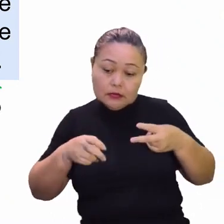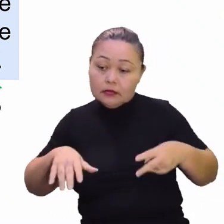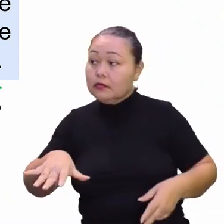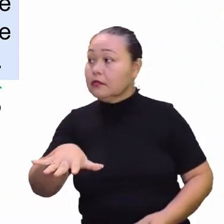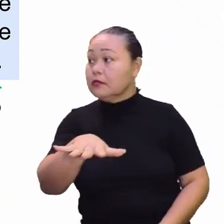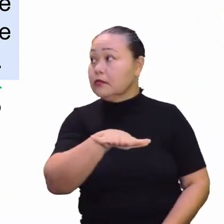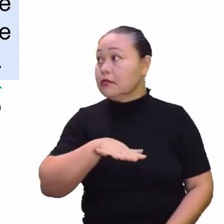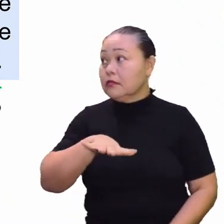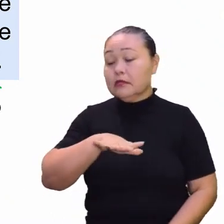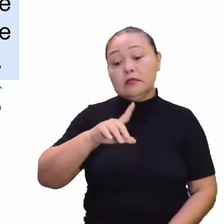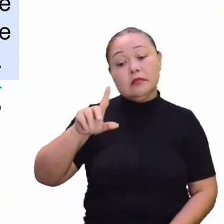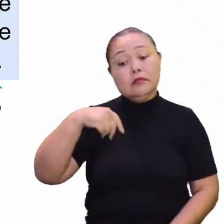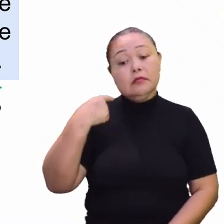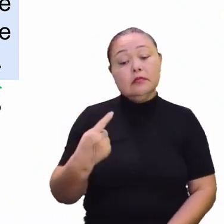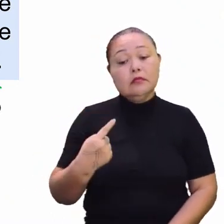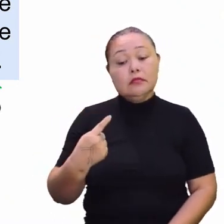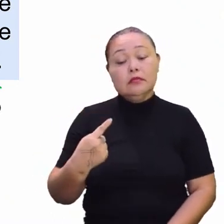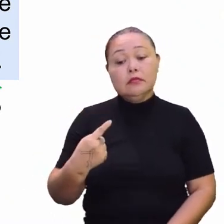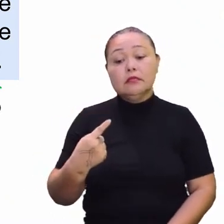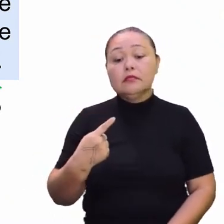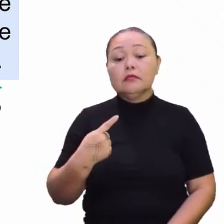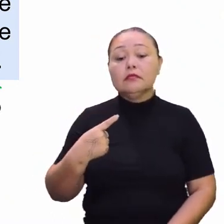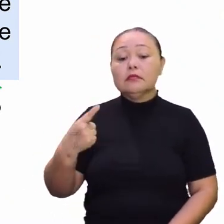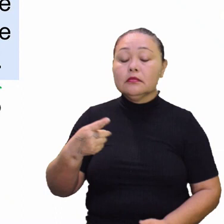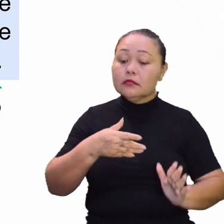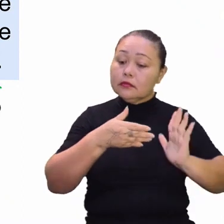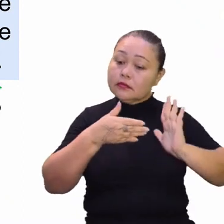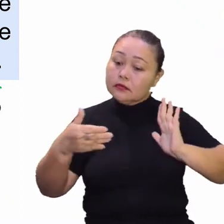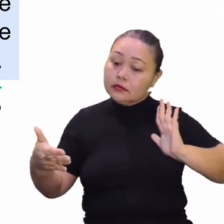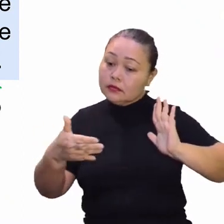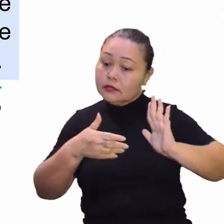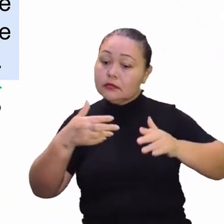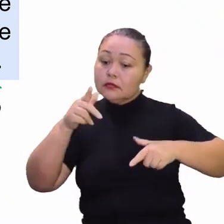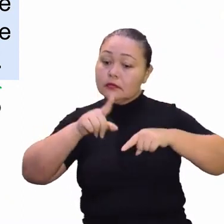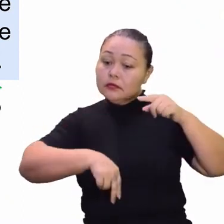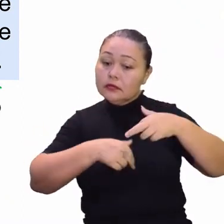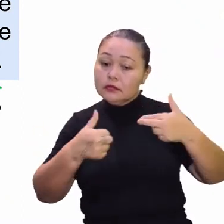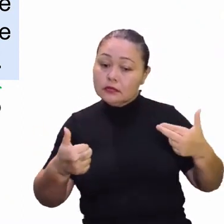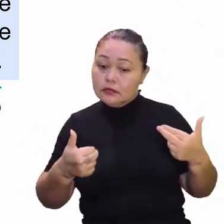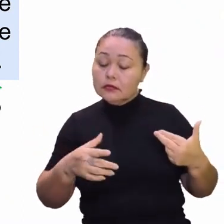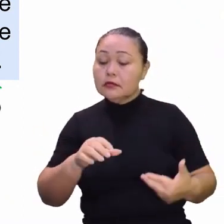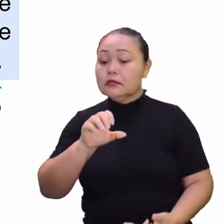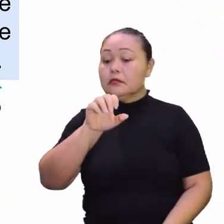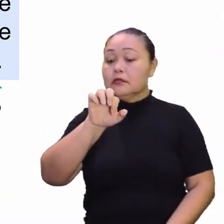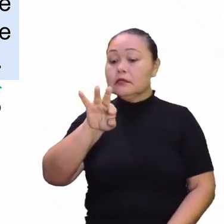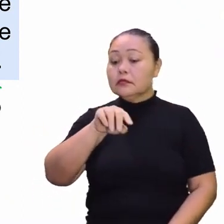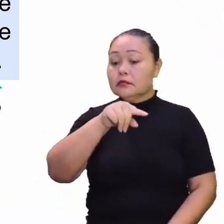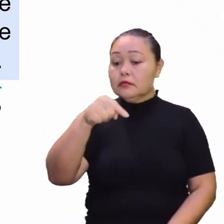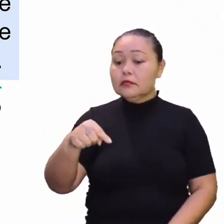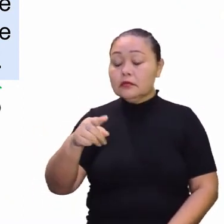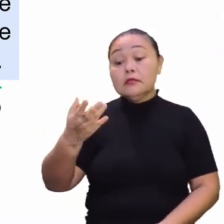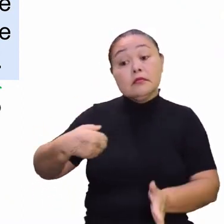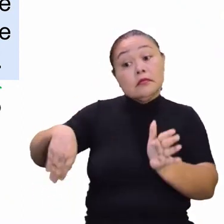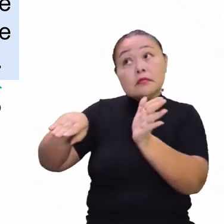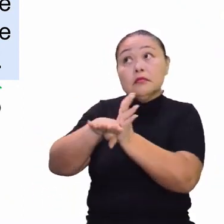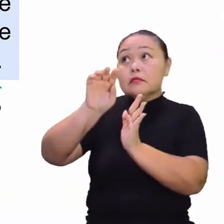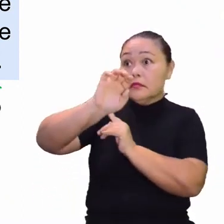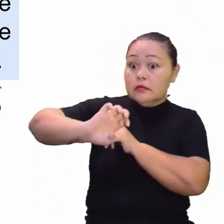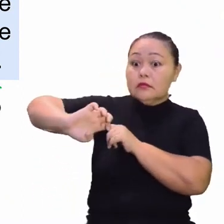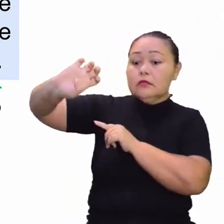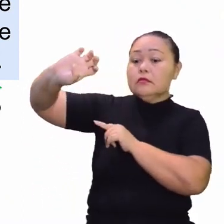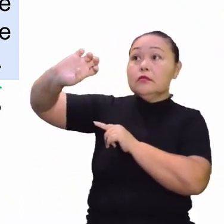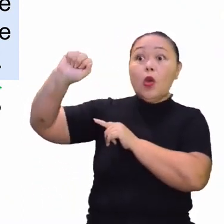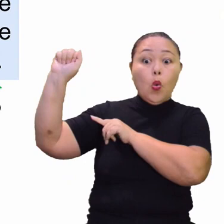a região através das drogas do sertão, que inclusive quando chegava na Europa, Rogério,